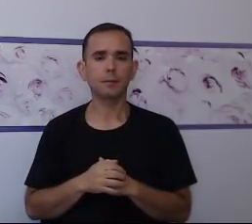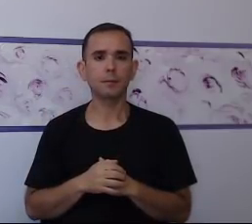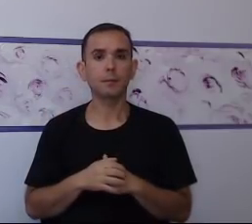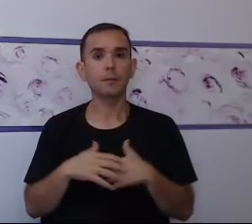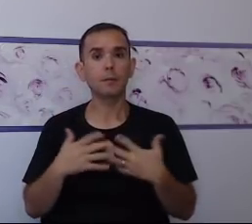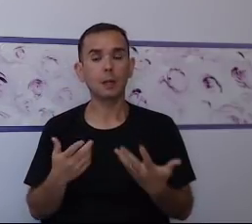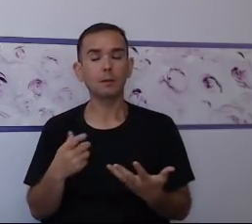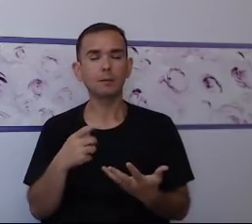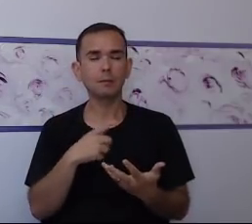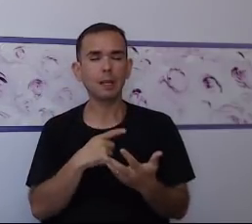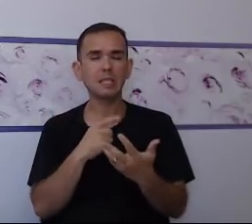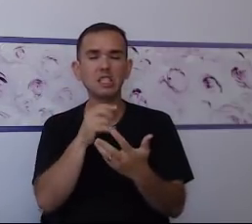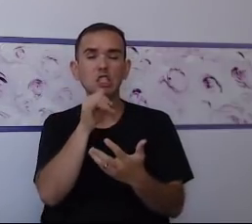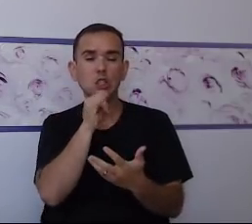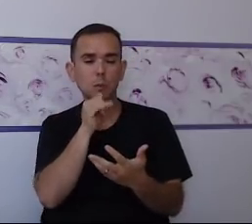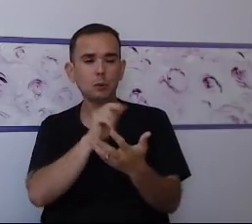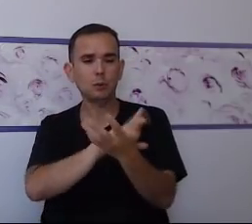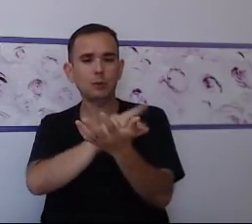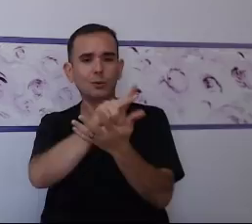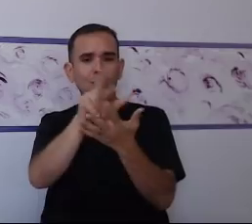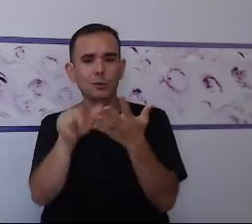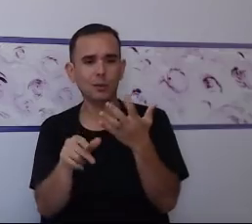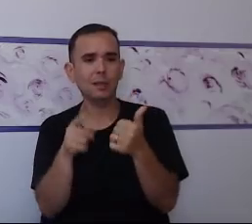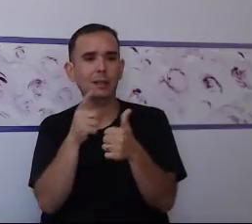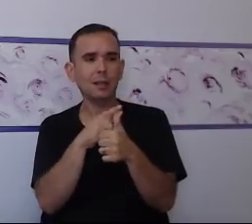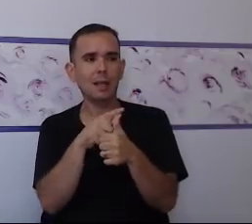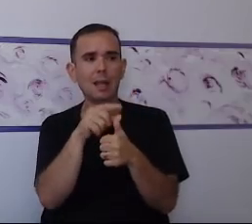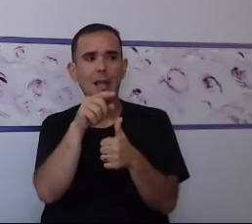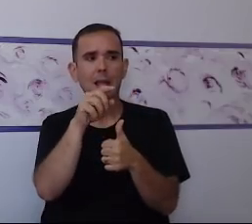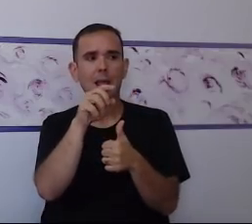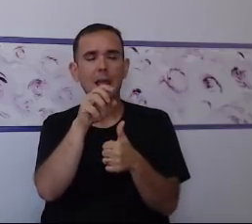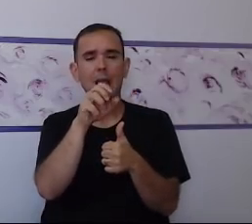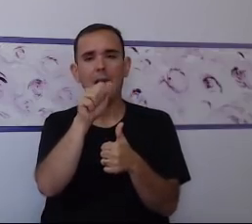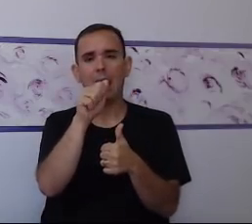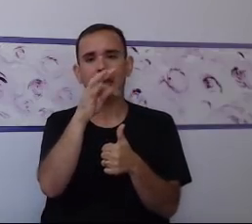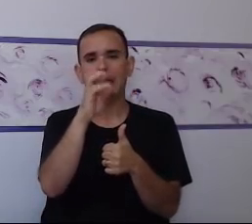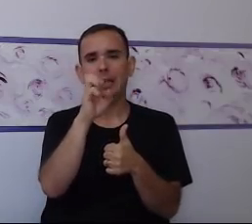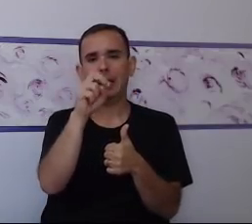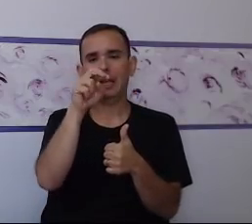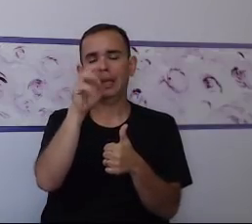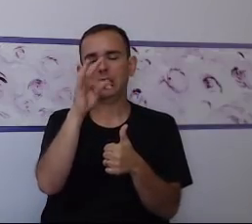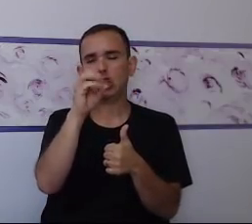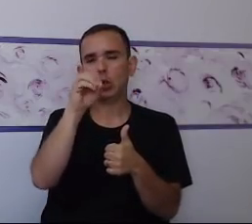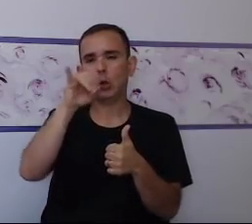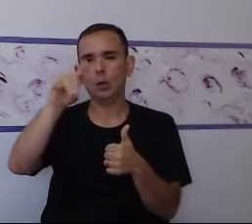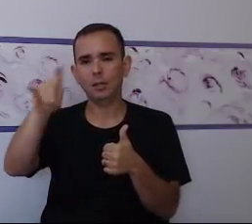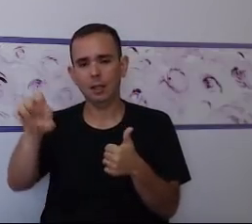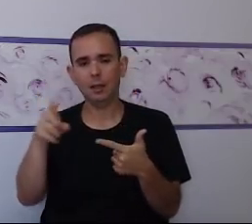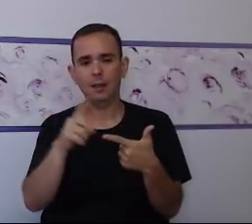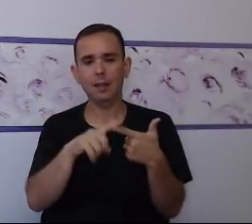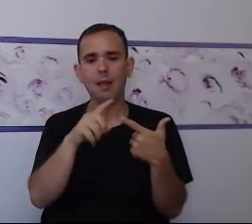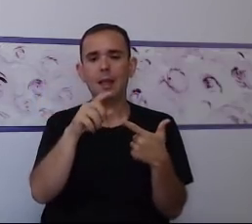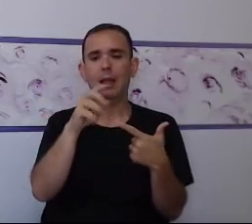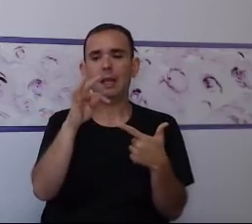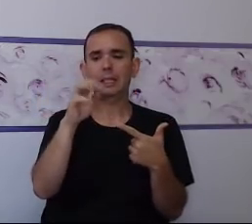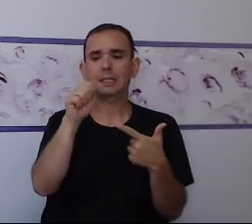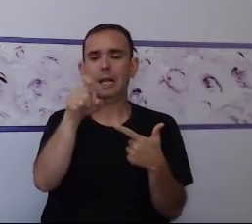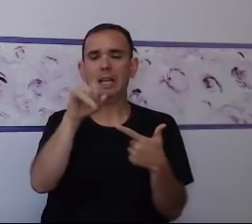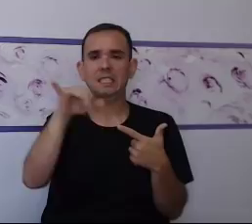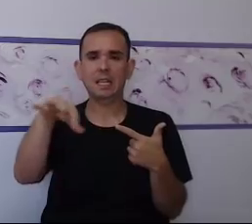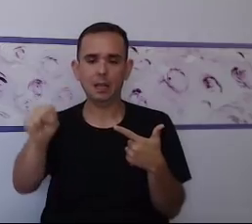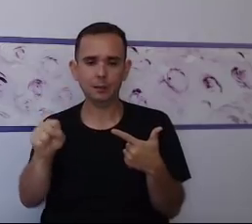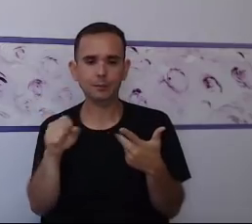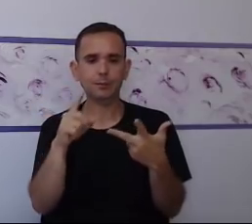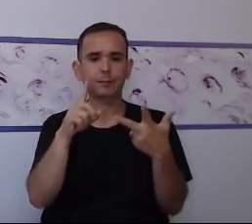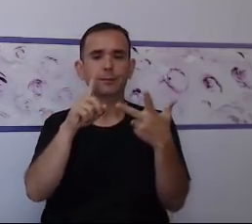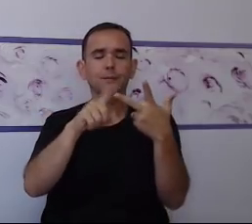Então, nós temos tipos. Nós temos a espástica, a atetoide e a atáxica. Então, nós temos um aluno com